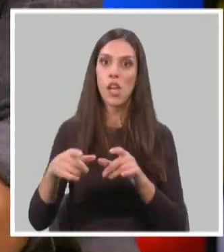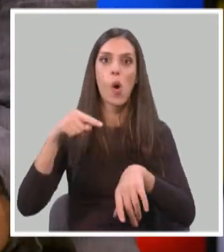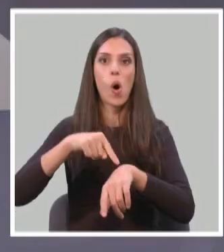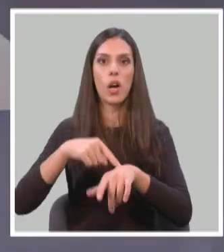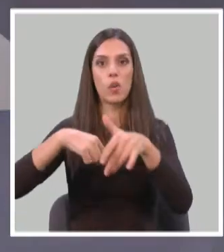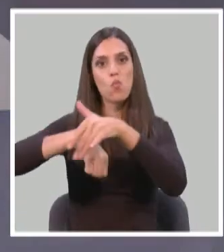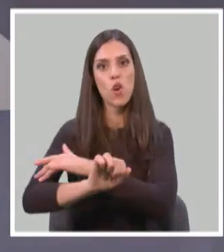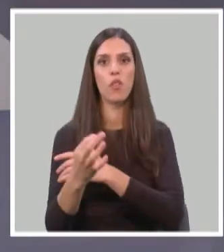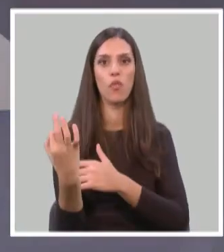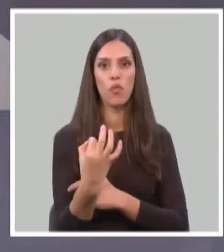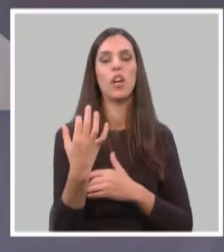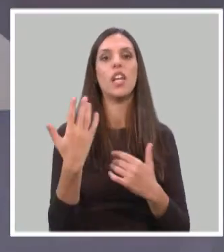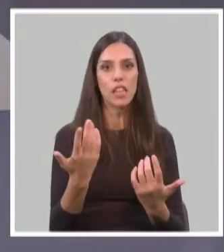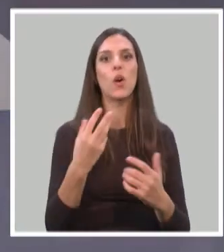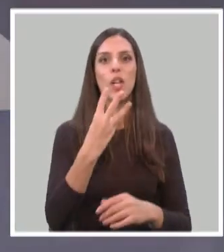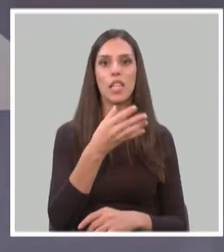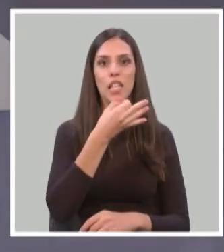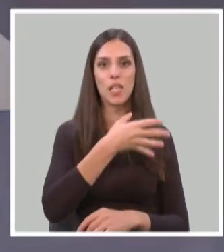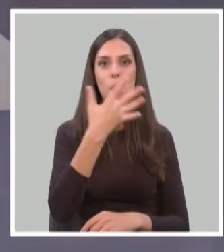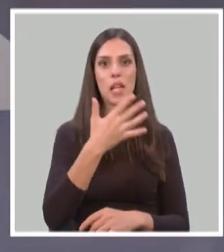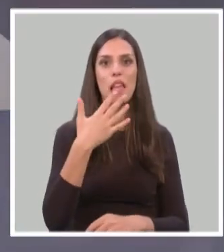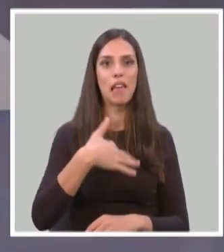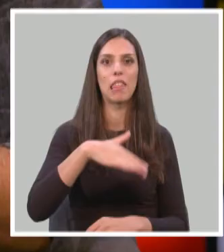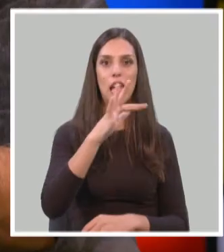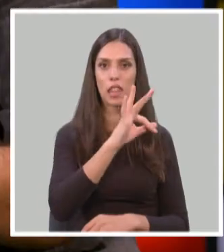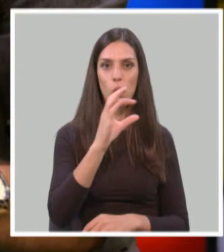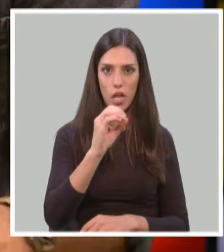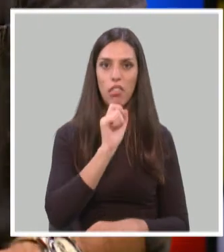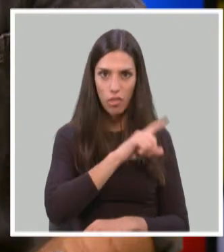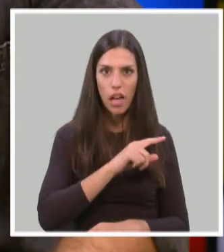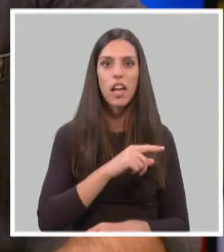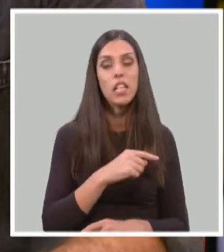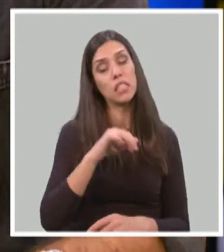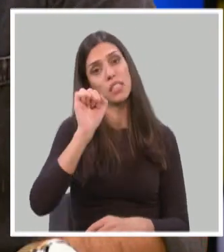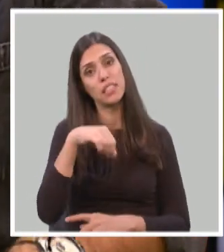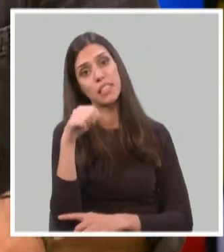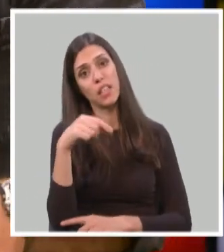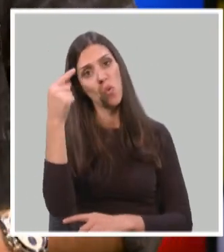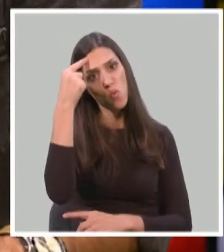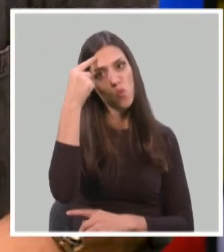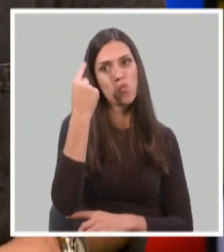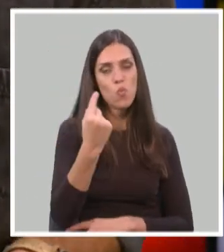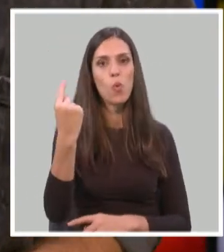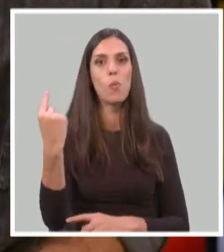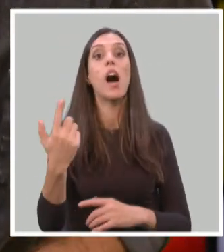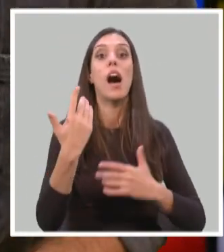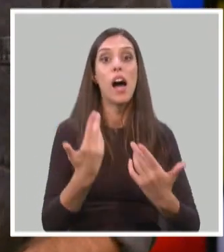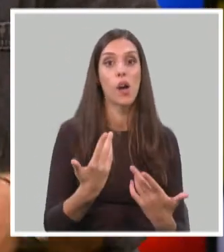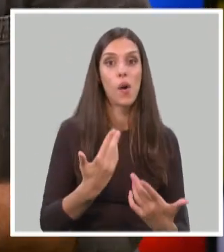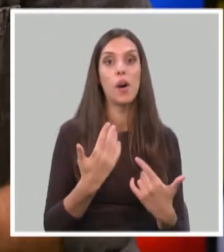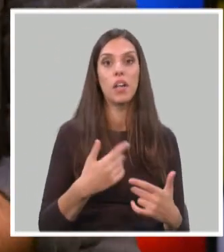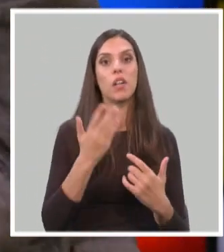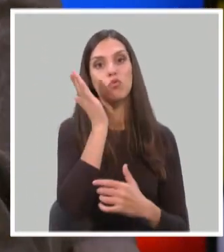piada. Ainda se muda o mundo a partir das 3 da manhã aos 40? Sim, uma cabecinha de cada vez. Eu agora, pronto, já me deito mais